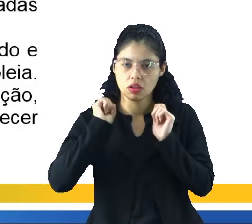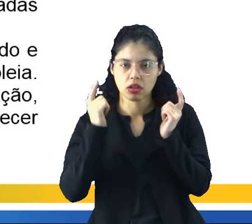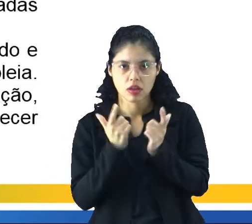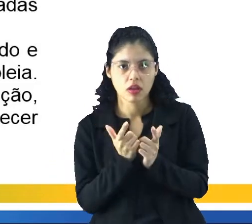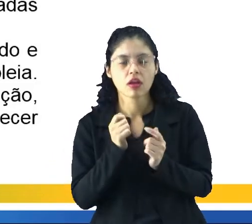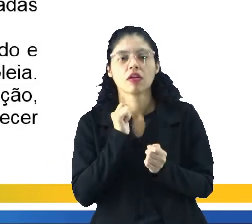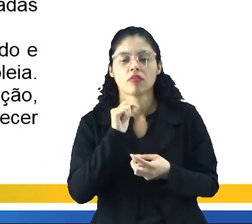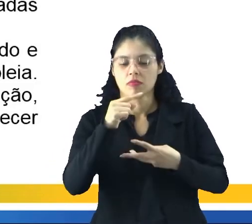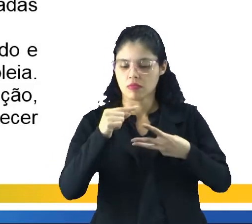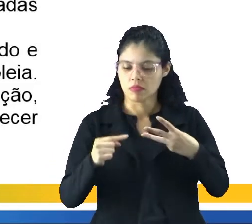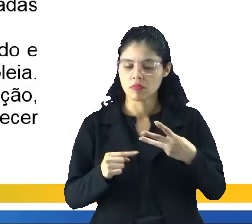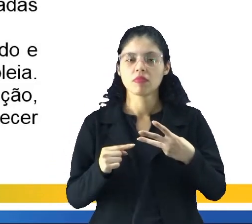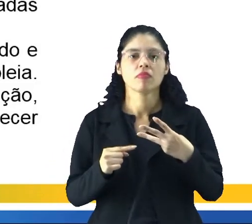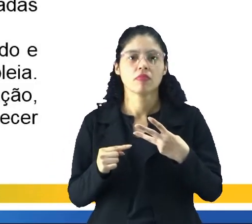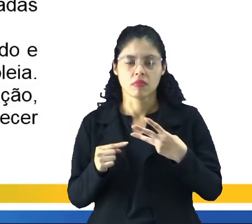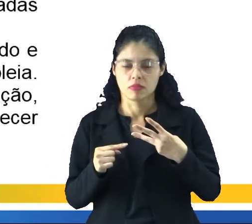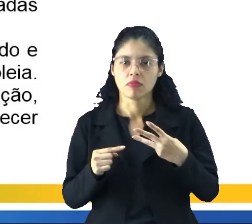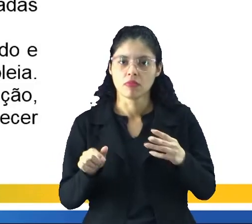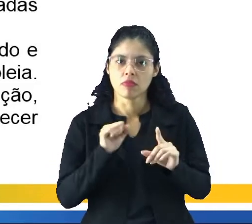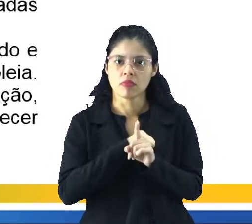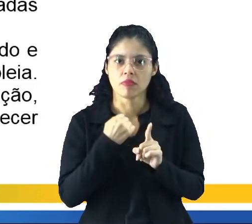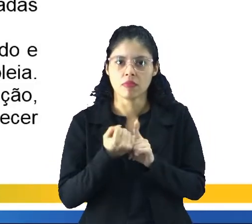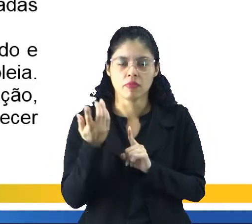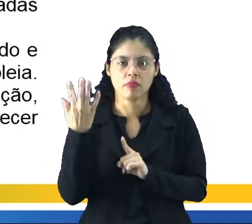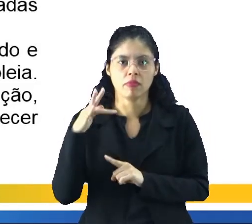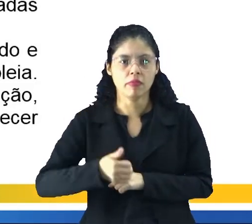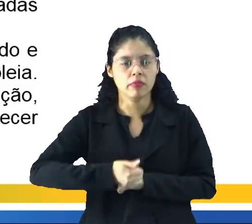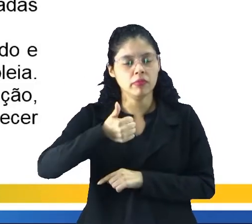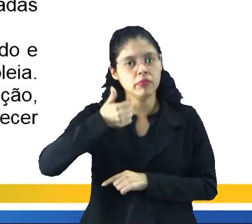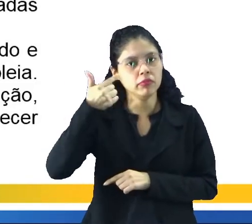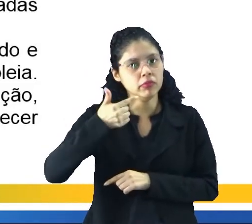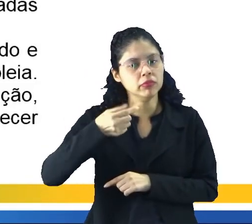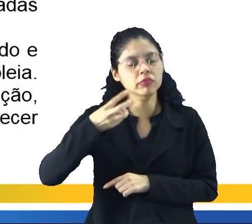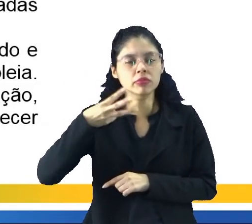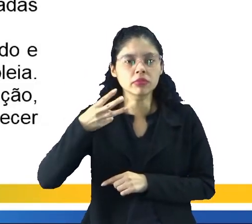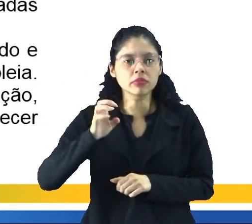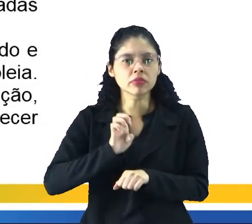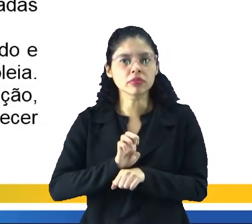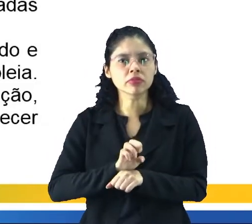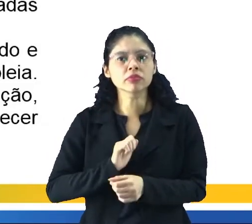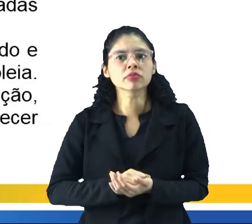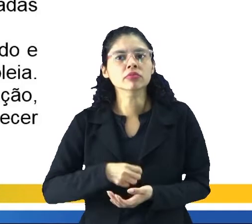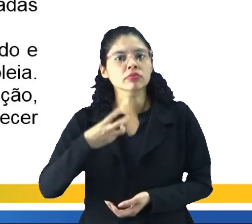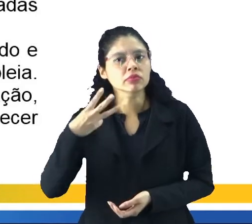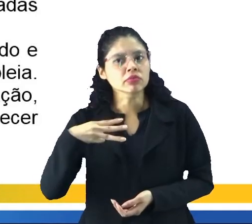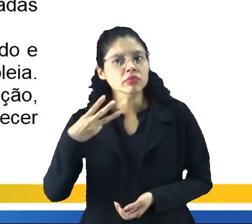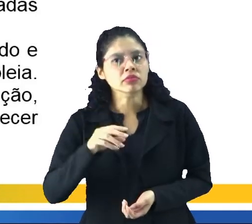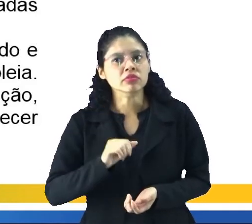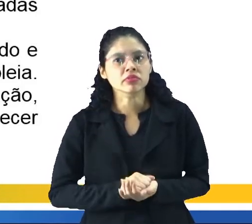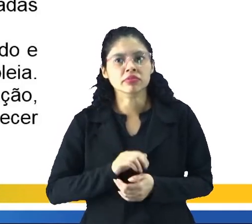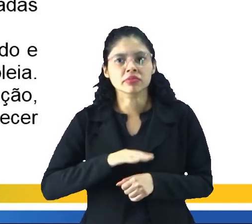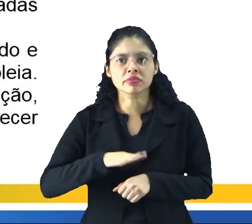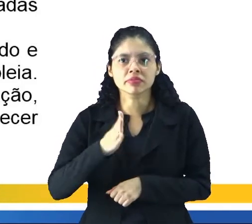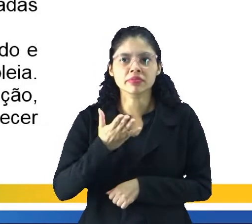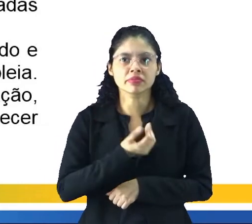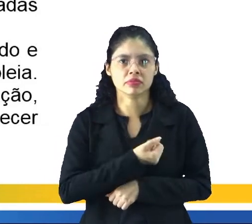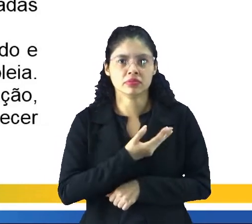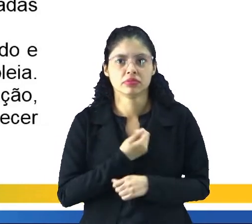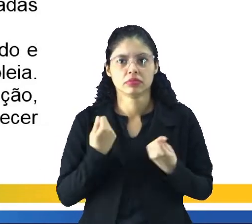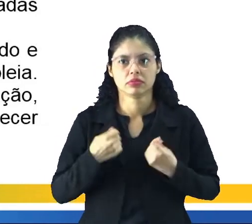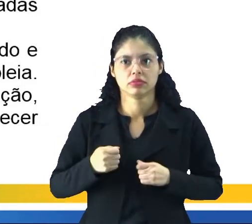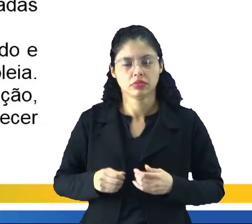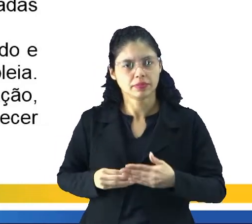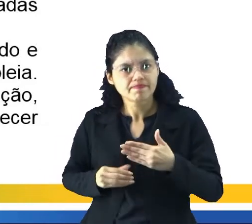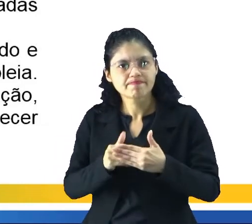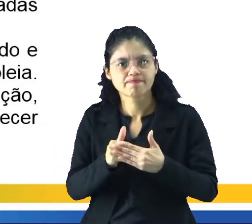por esses três estamentos aí da sociedade francesa, primeiro, segundo e terceiro estado. O terceiro estado, que era mais numeroso,